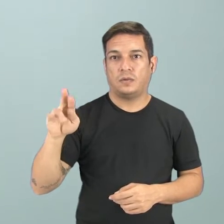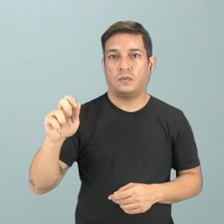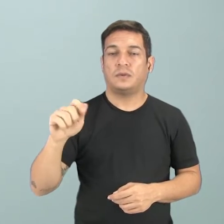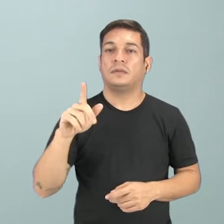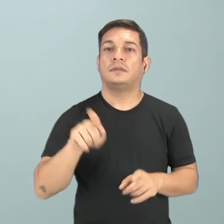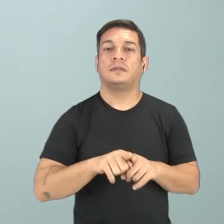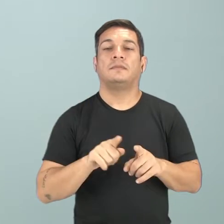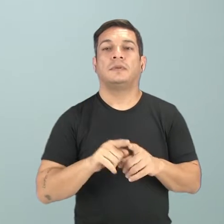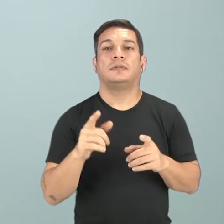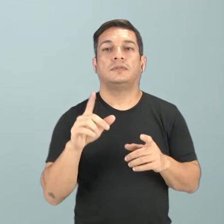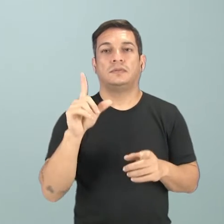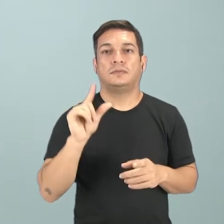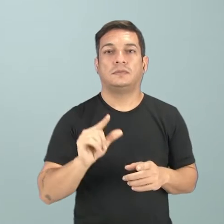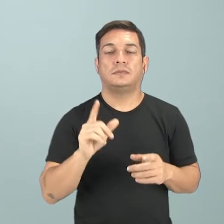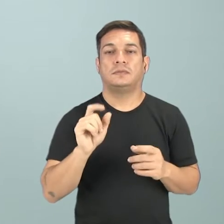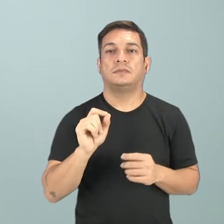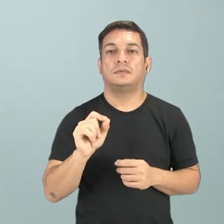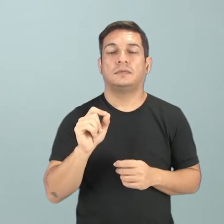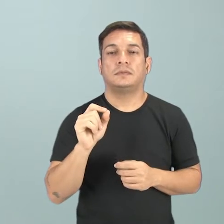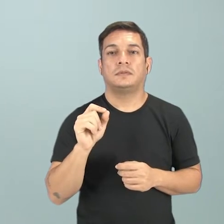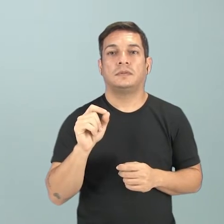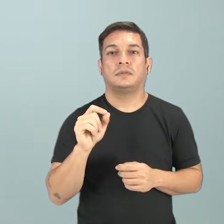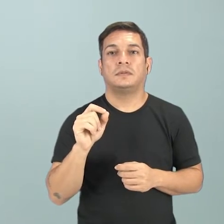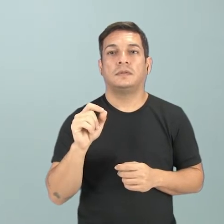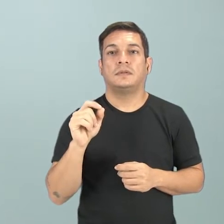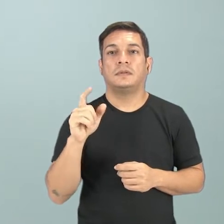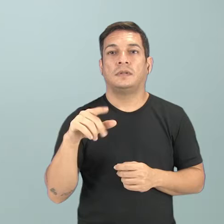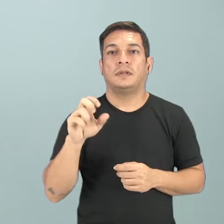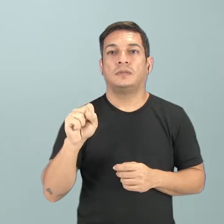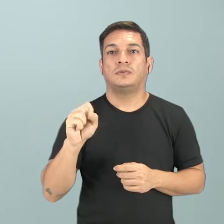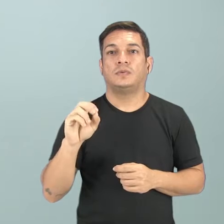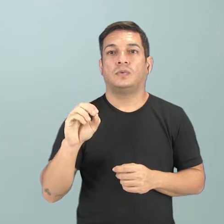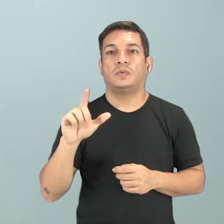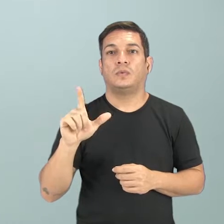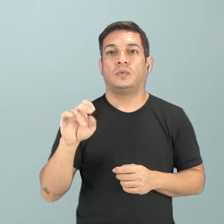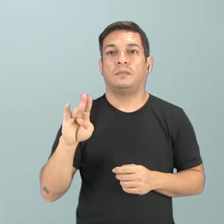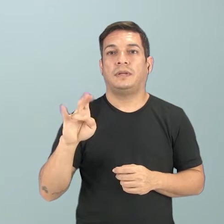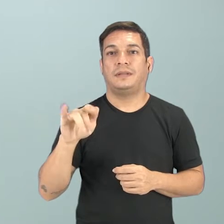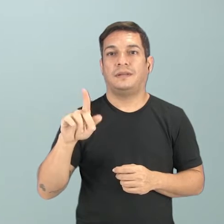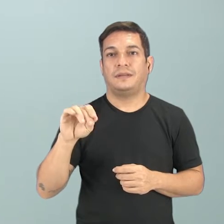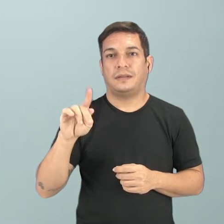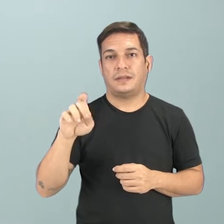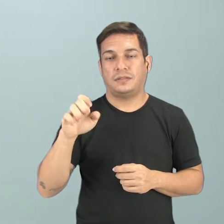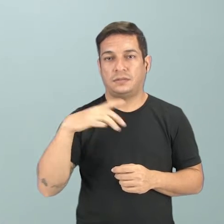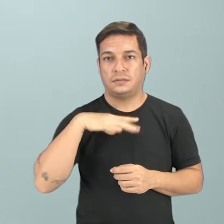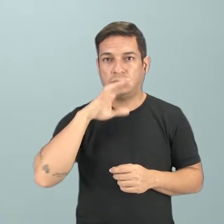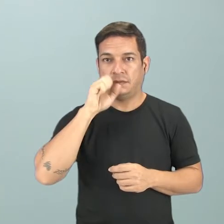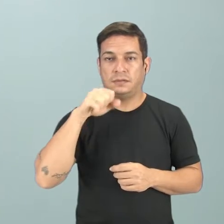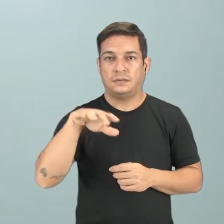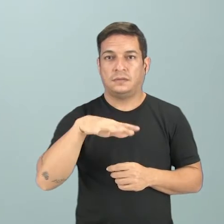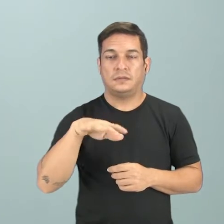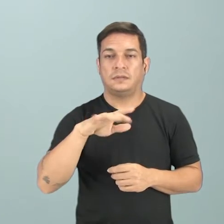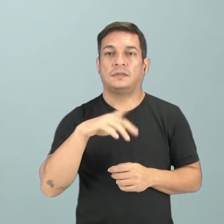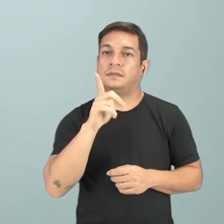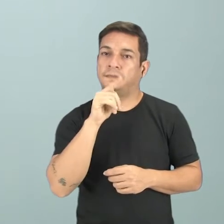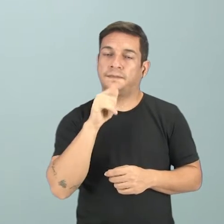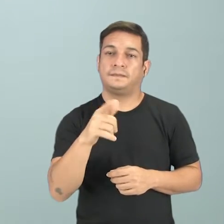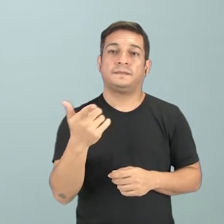a solubilidade do gás. Diminui o quê? A solubilidade de gás oxigênio na água. Então, os seres